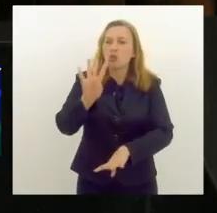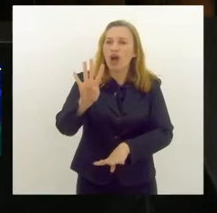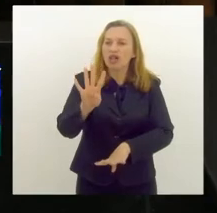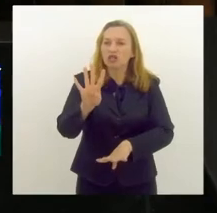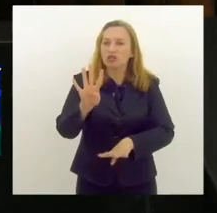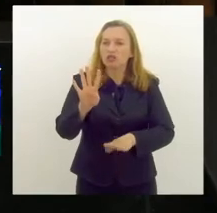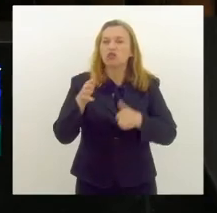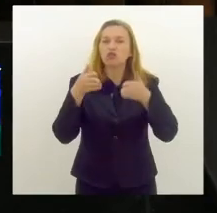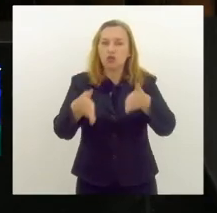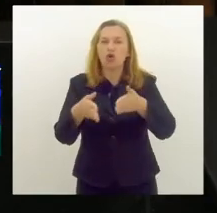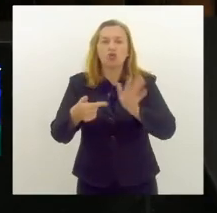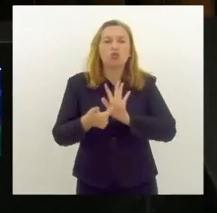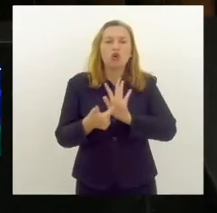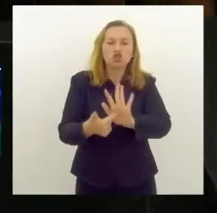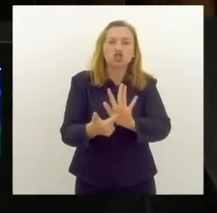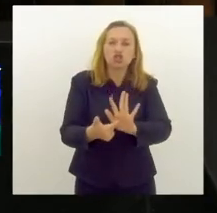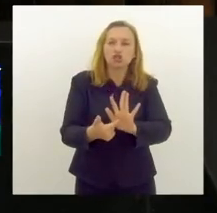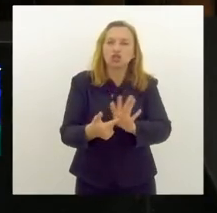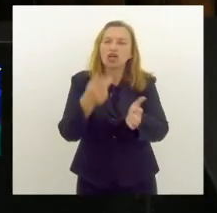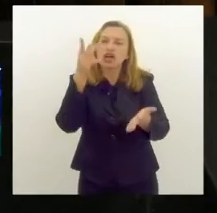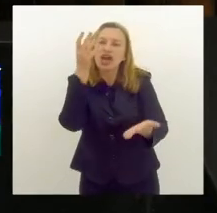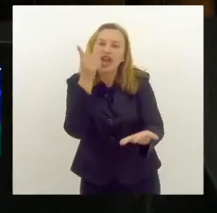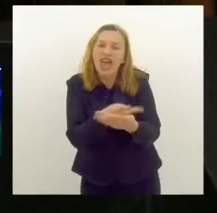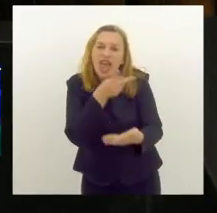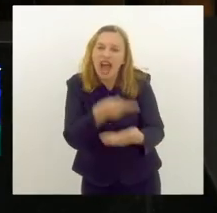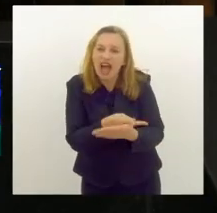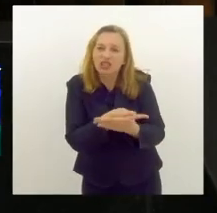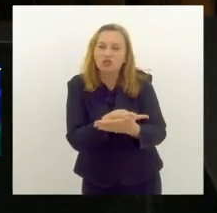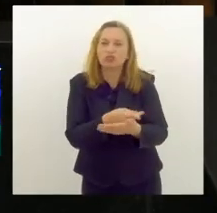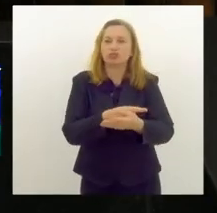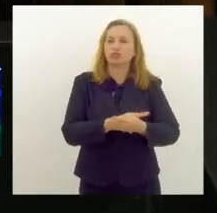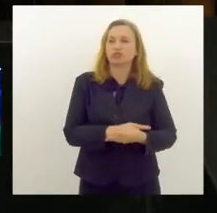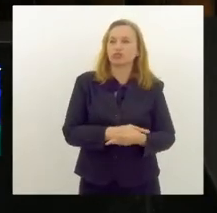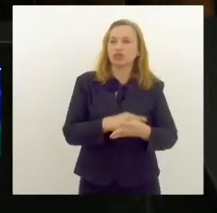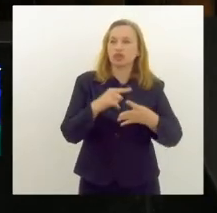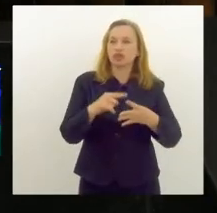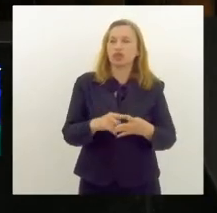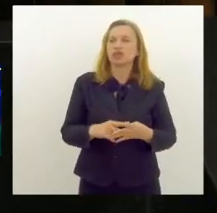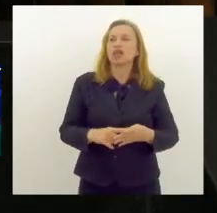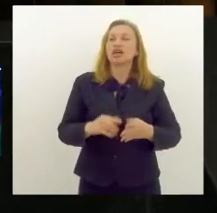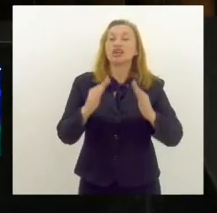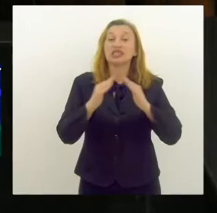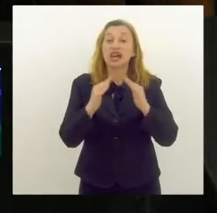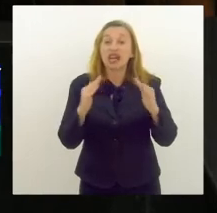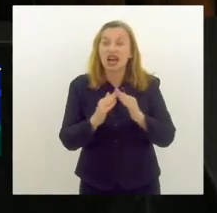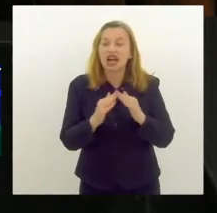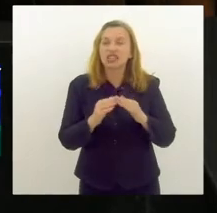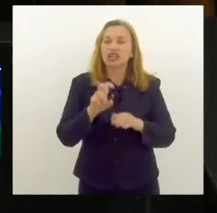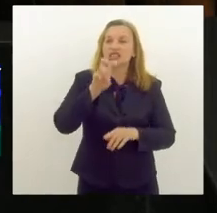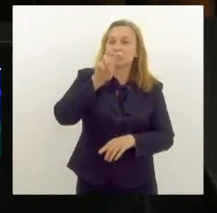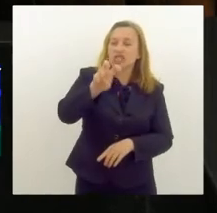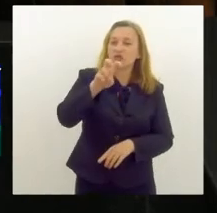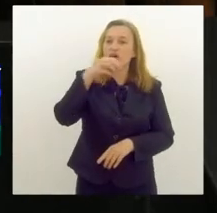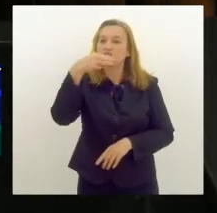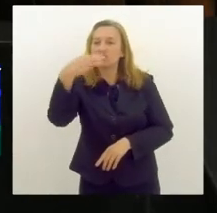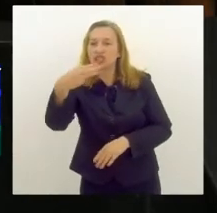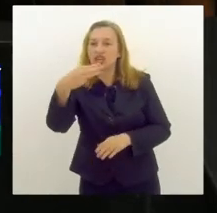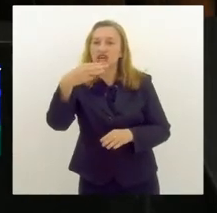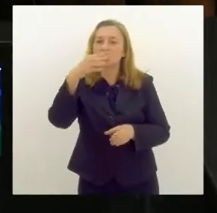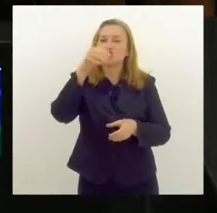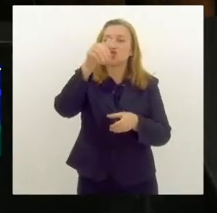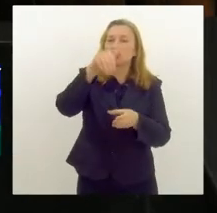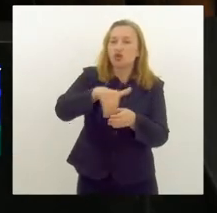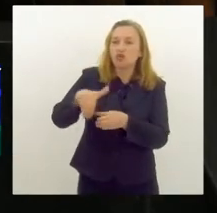itens mostrando irregularidades. Esta casa teve 53 votos